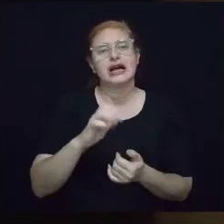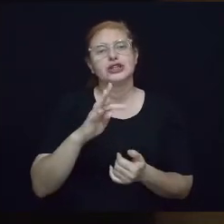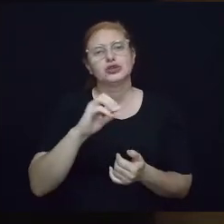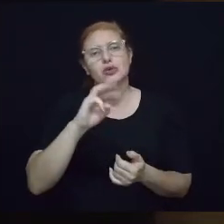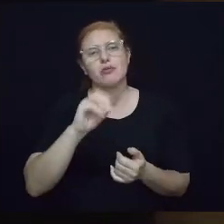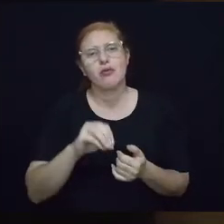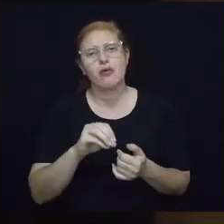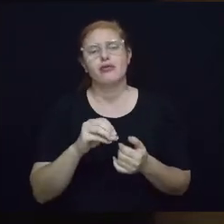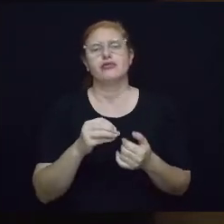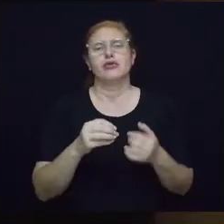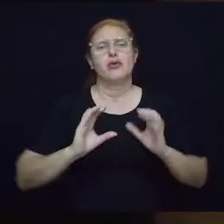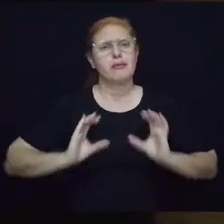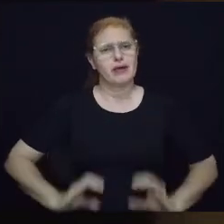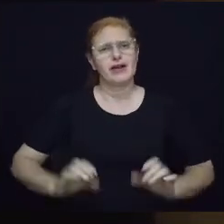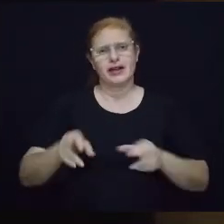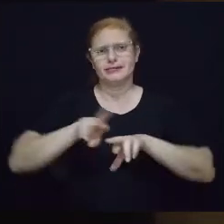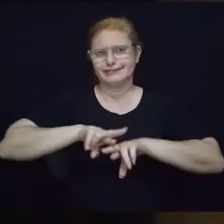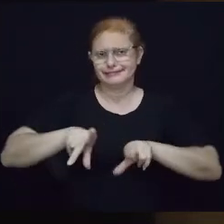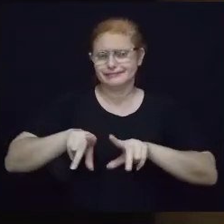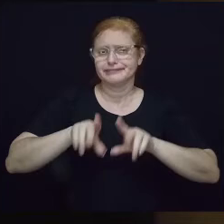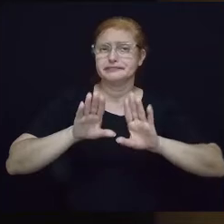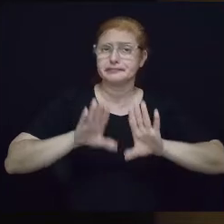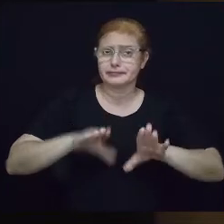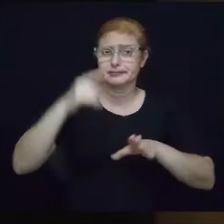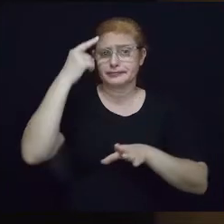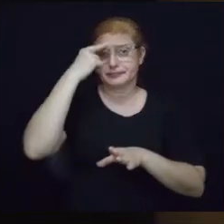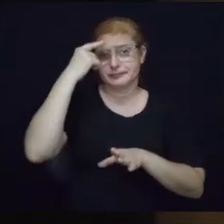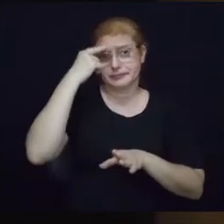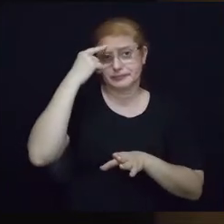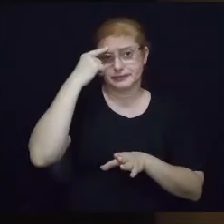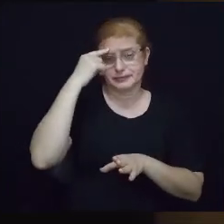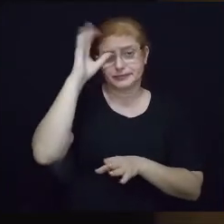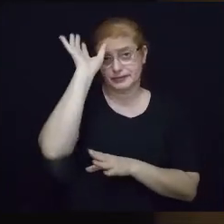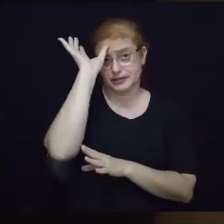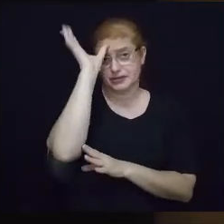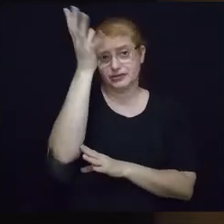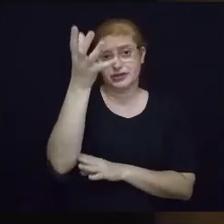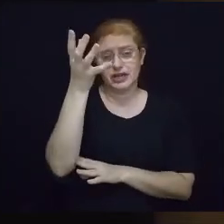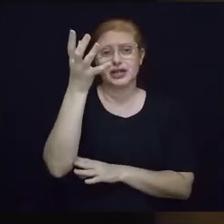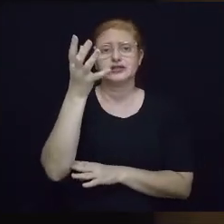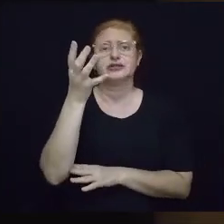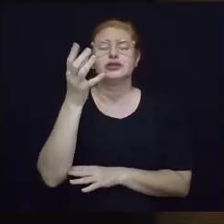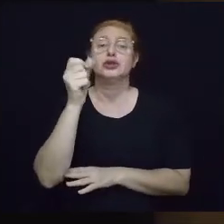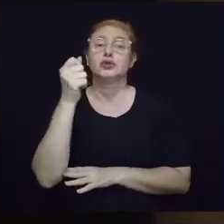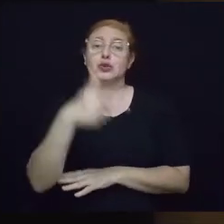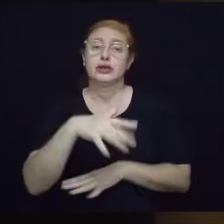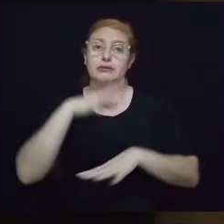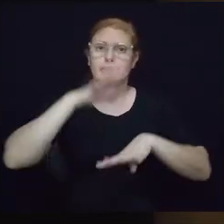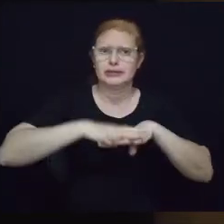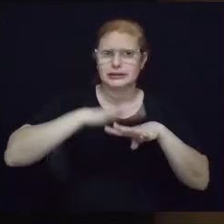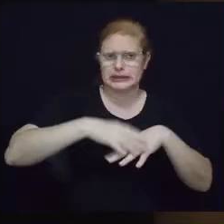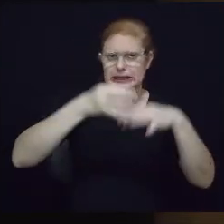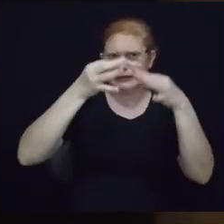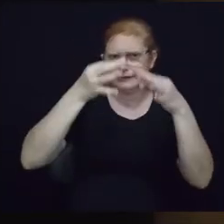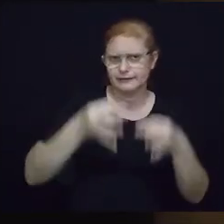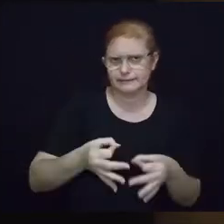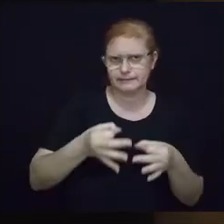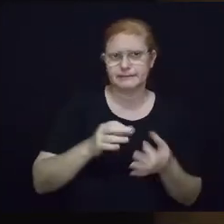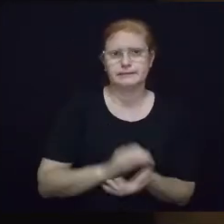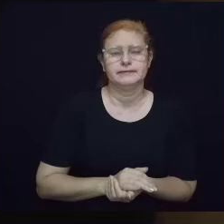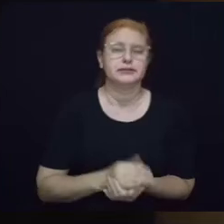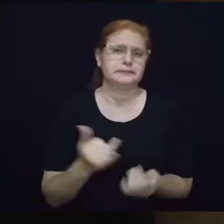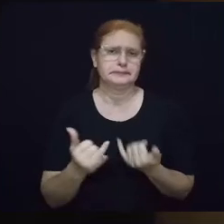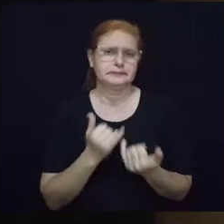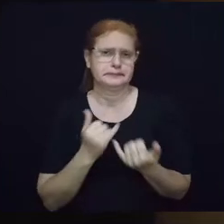bem diferente, mais pensando nas probabilidades do que na coisa matemática exata, né? E,